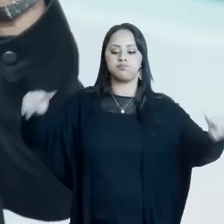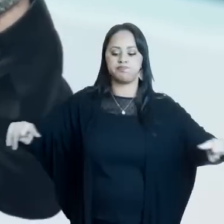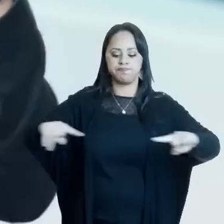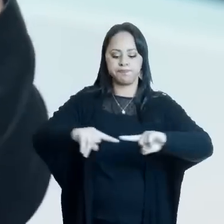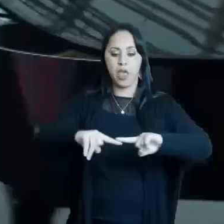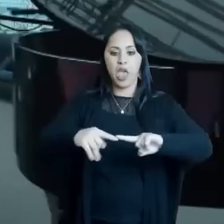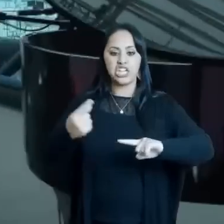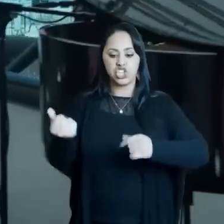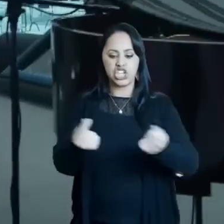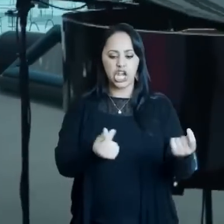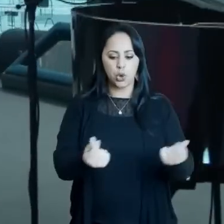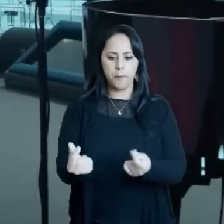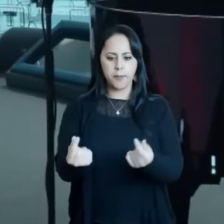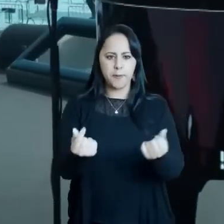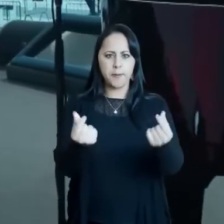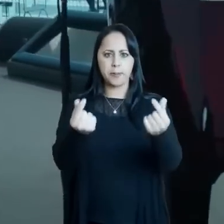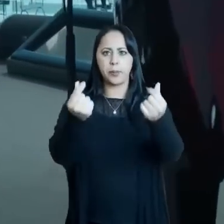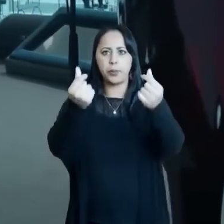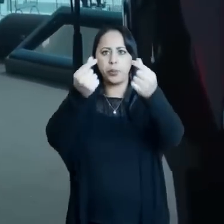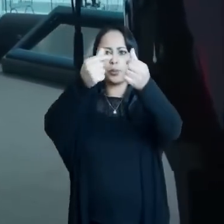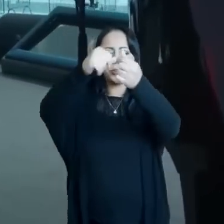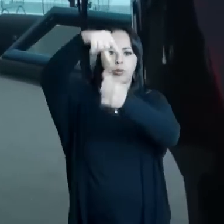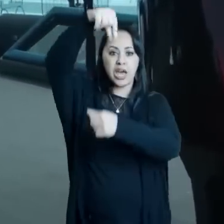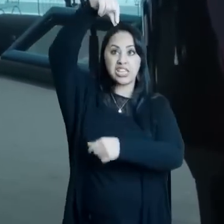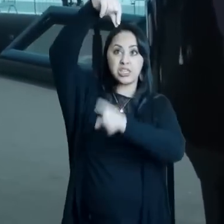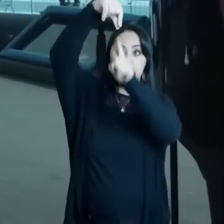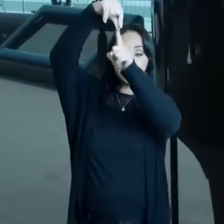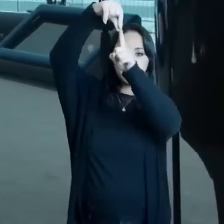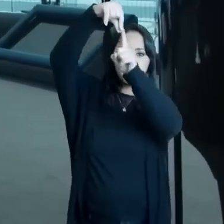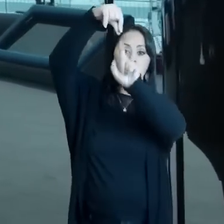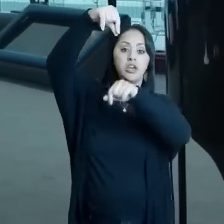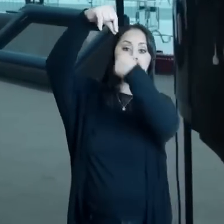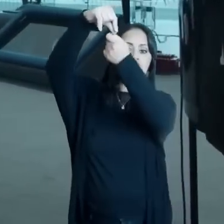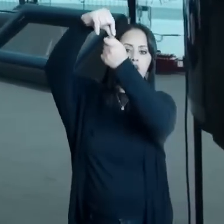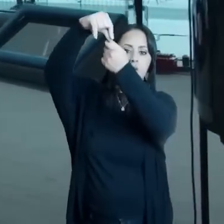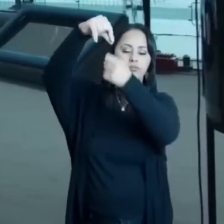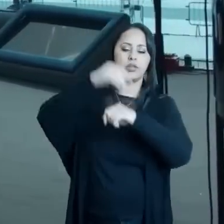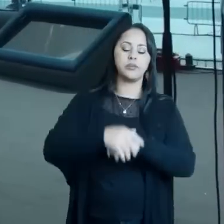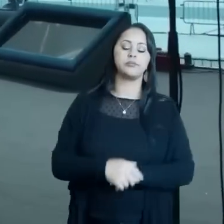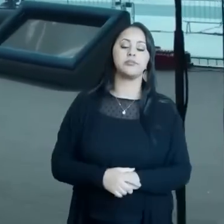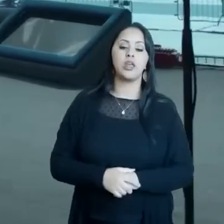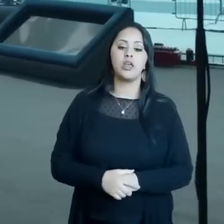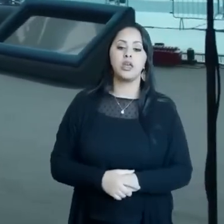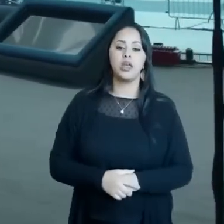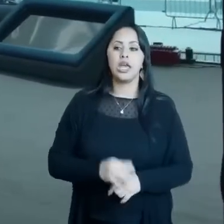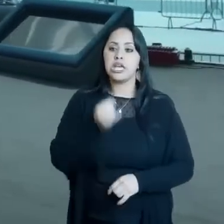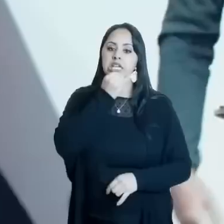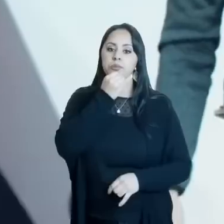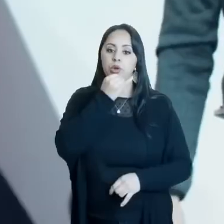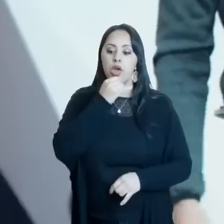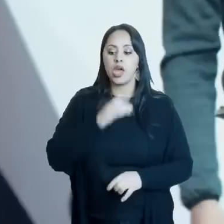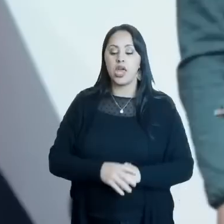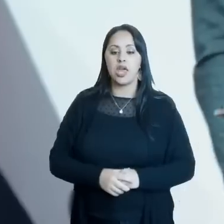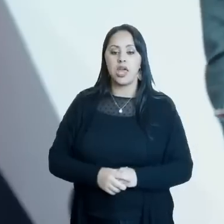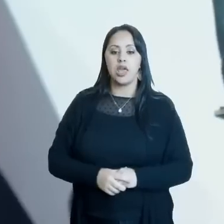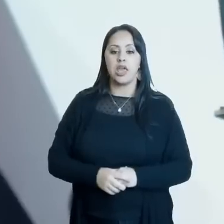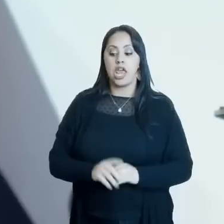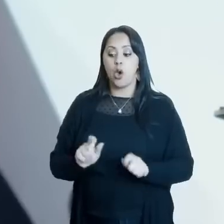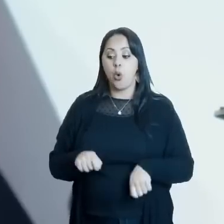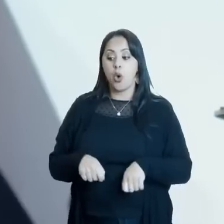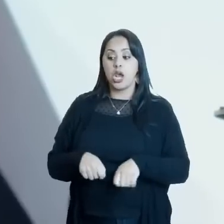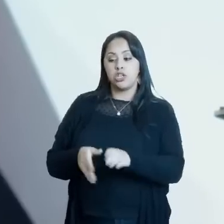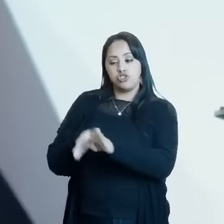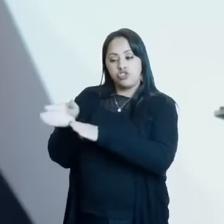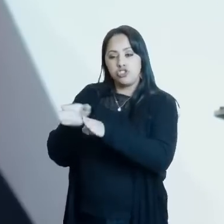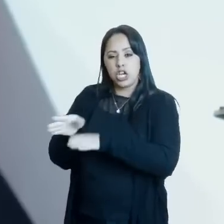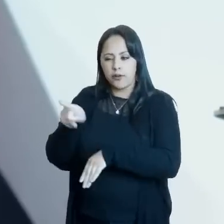aí vai dando níveis ali, sabe? Tipo assim, dá para um nível, esse nível aqui dá para esse nível, que dá para esse nível, na verdade é para baixo. Eu indico o Pedro uma coisa, aí eu ganho do Pedro. Aí se o